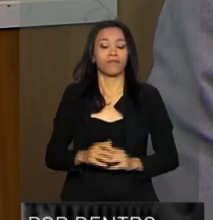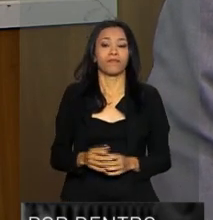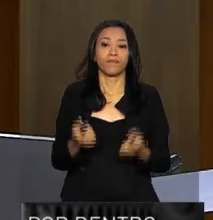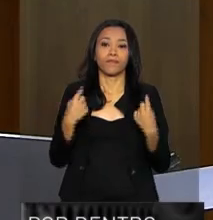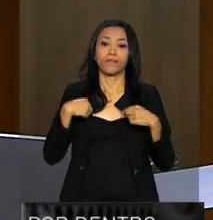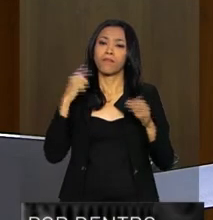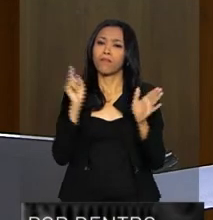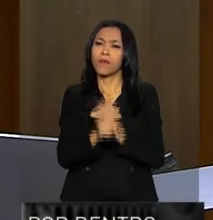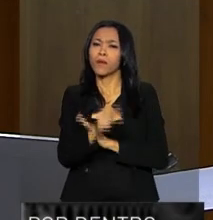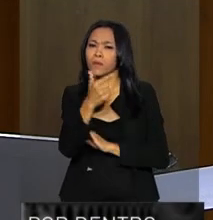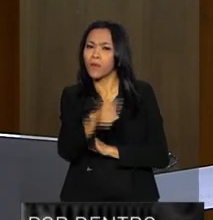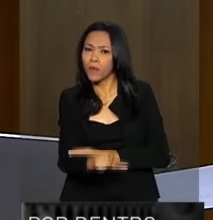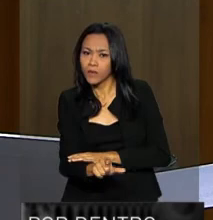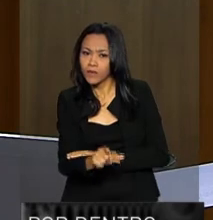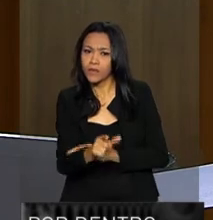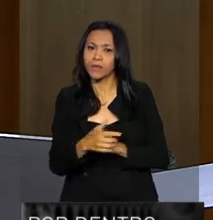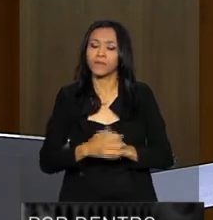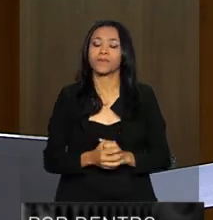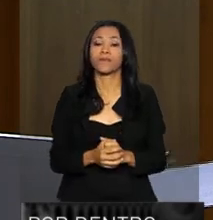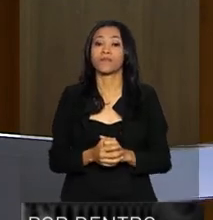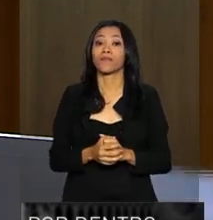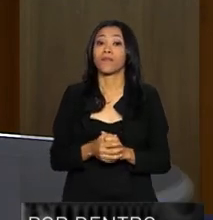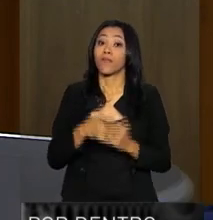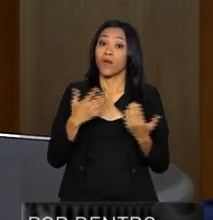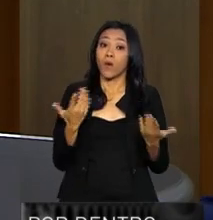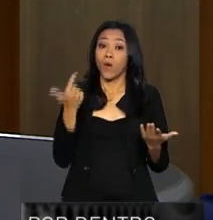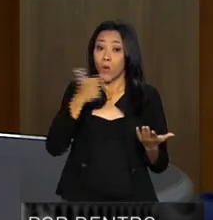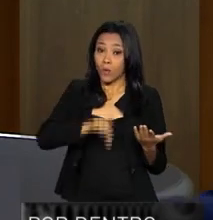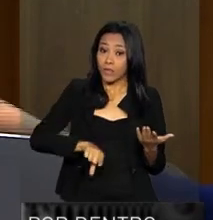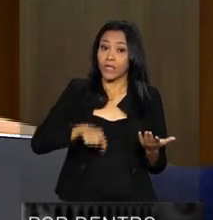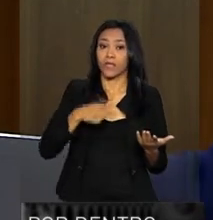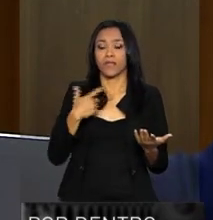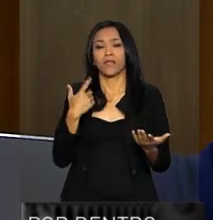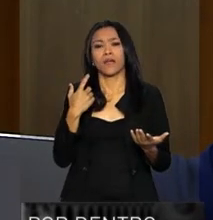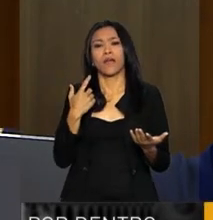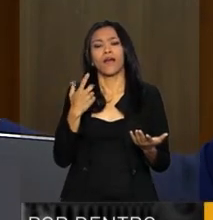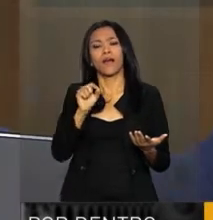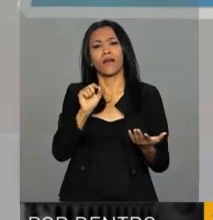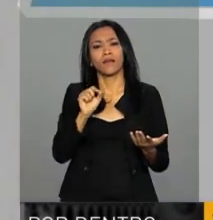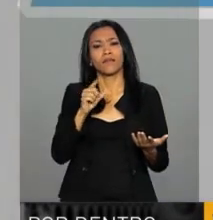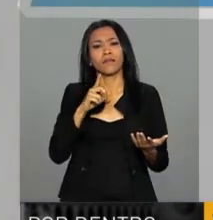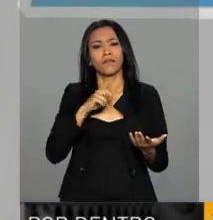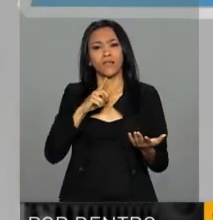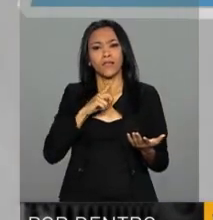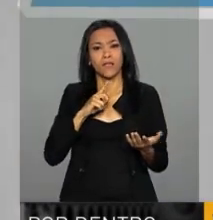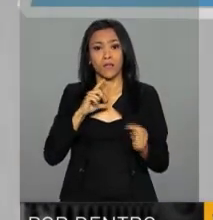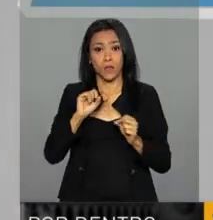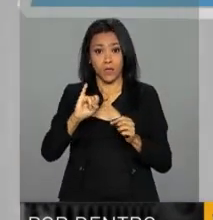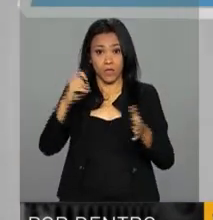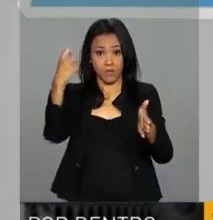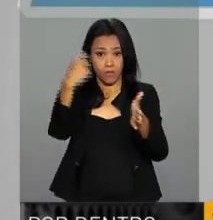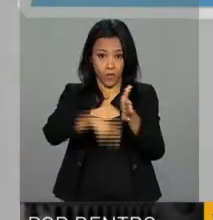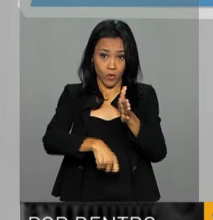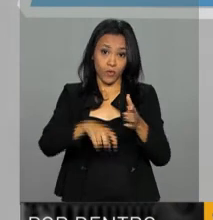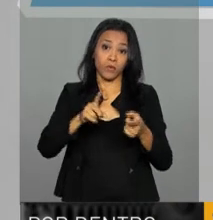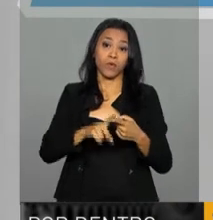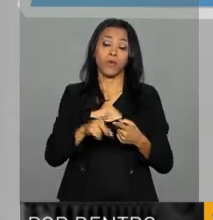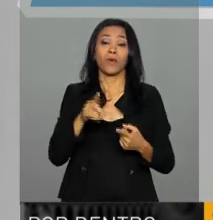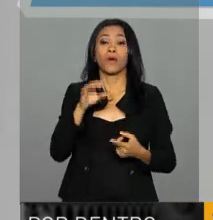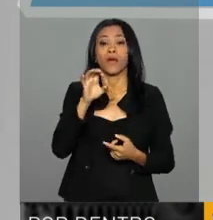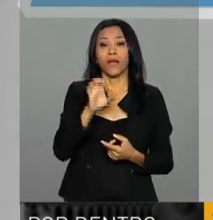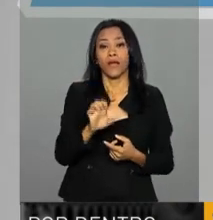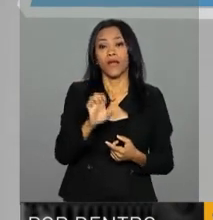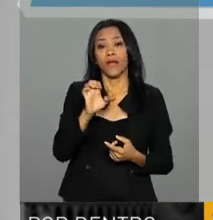rima mais alguma pergunta pra você em casa bem ministro inveja se o rigor imposto pela lei tarde o escritório